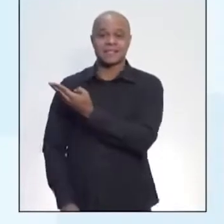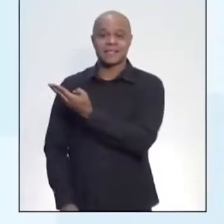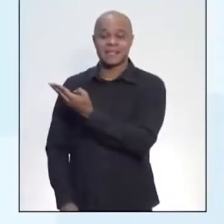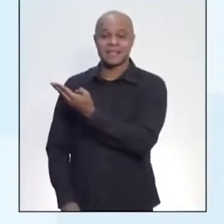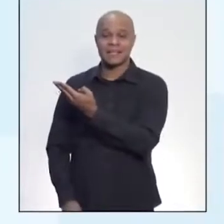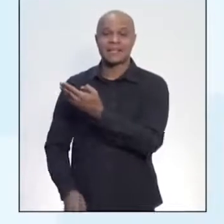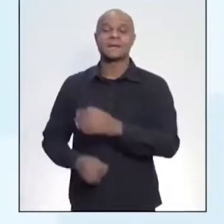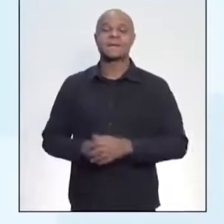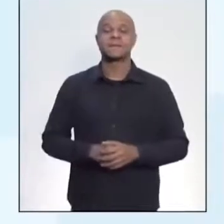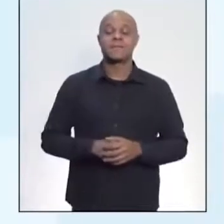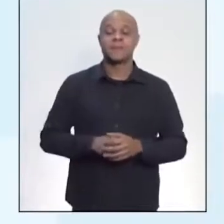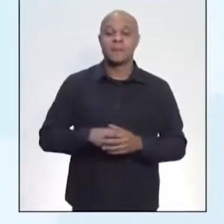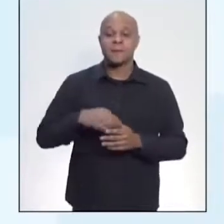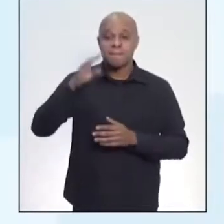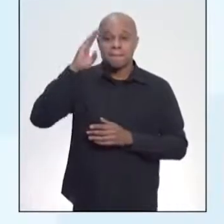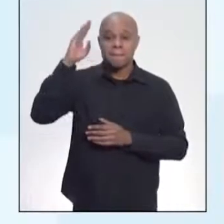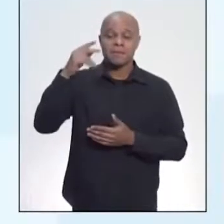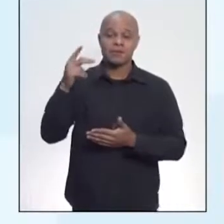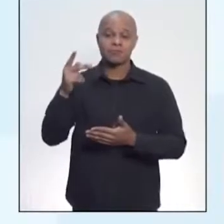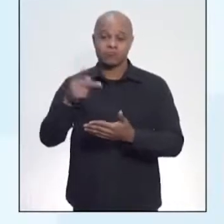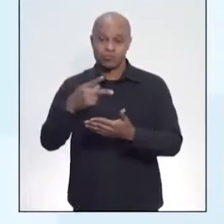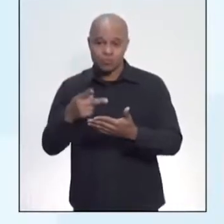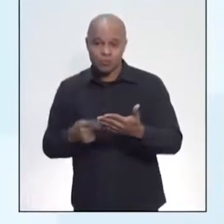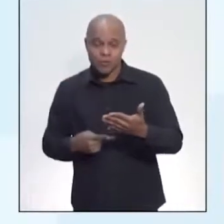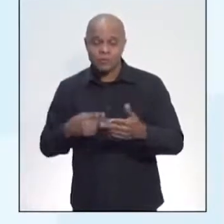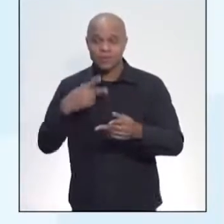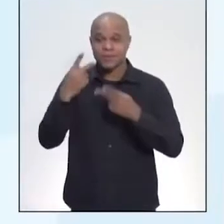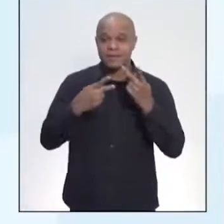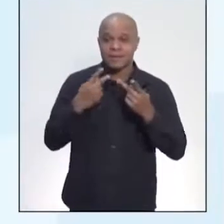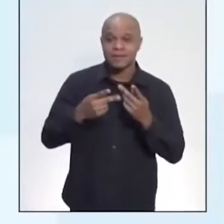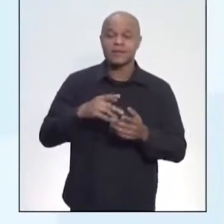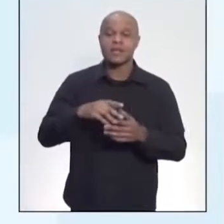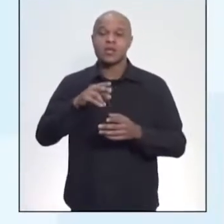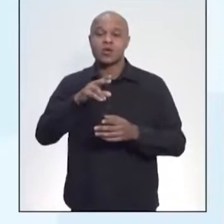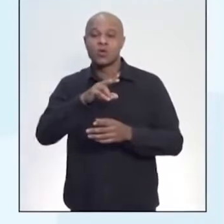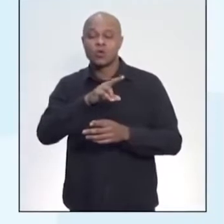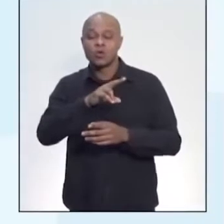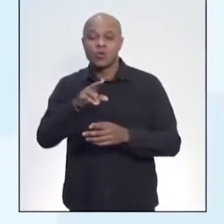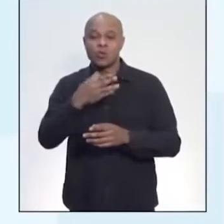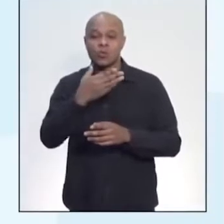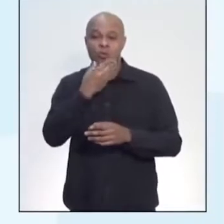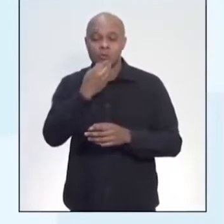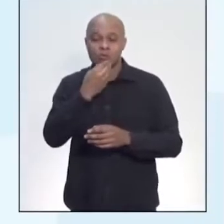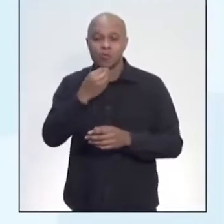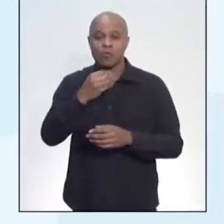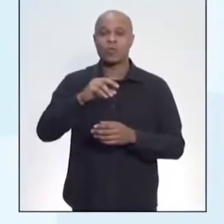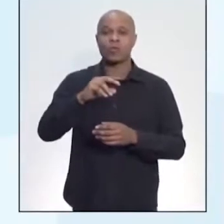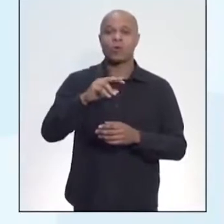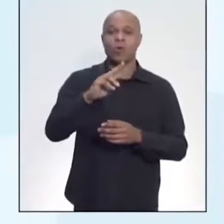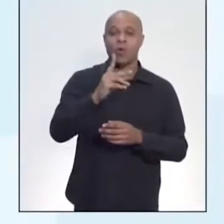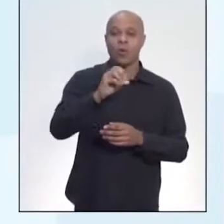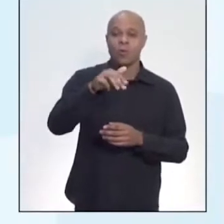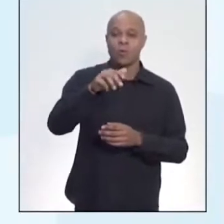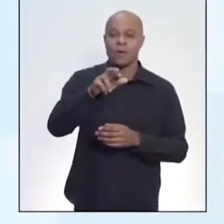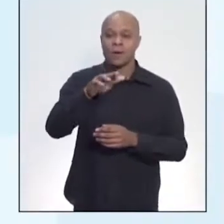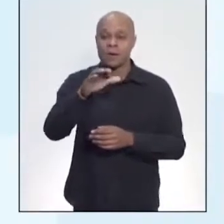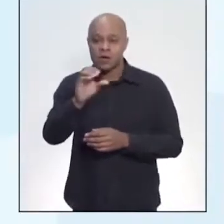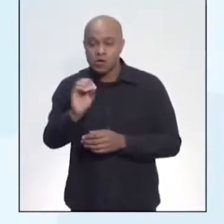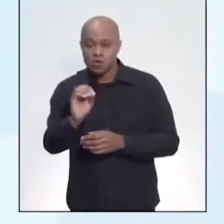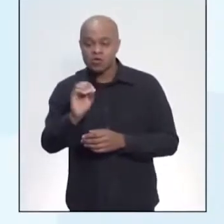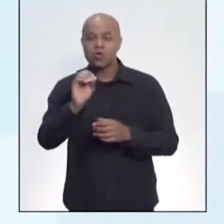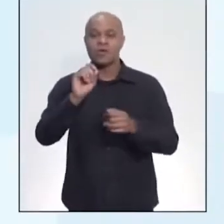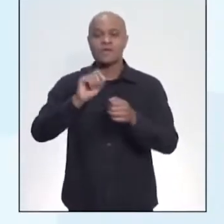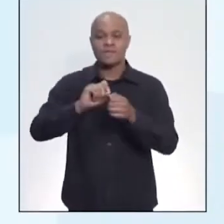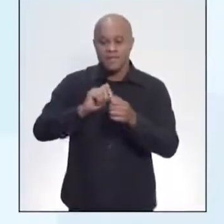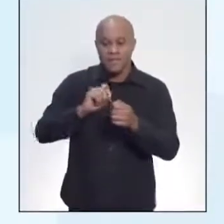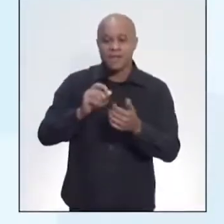ao poeta Homero que narra os acontecimentos decorridos um período de 51 dias durante o décimo e último a guerra